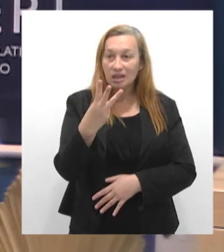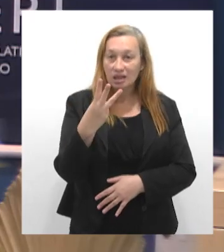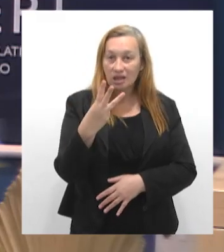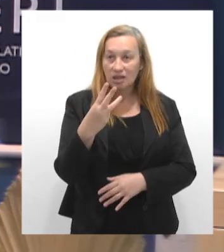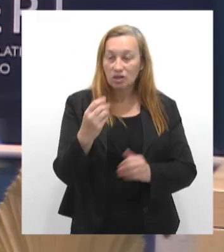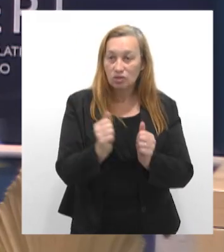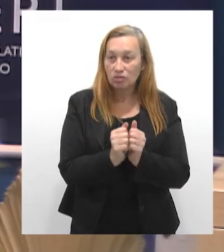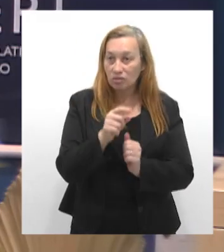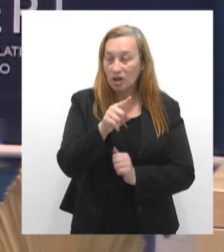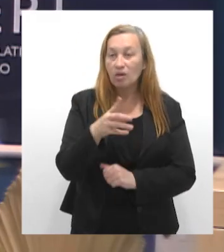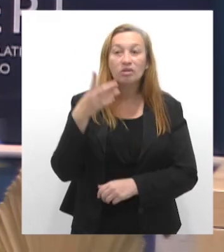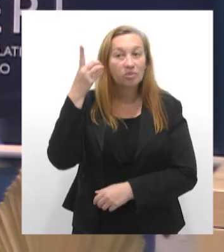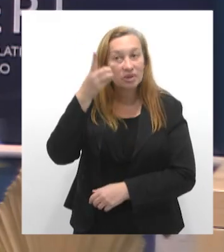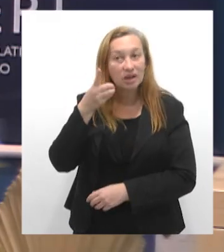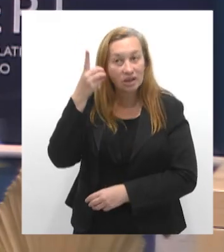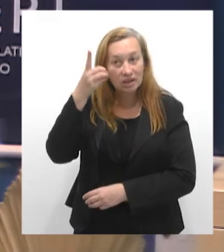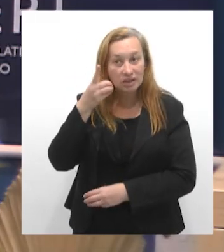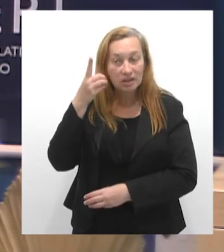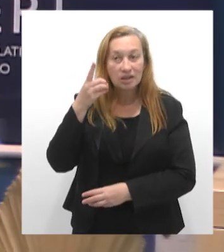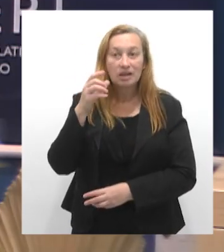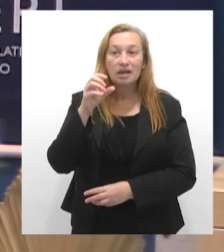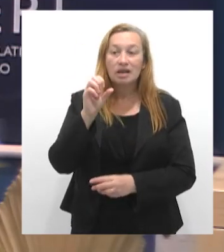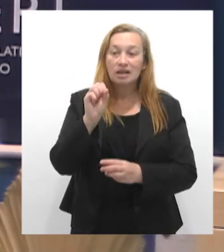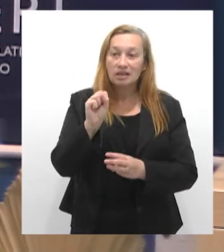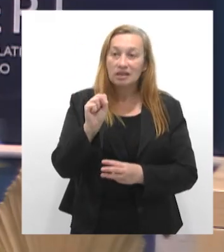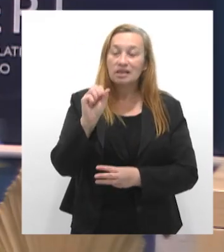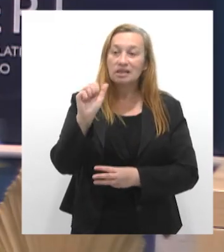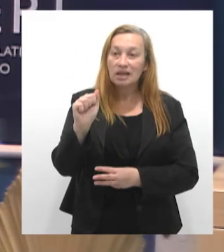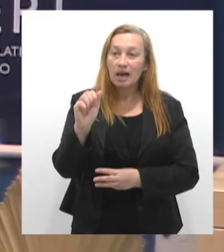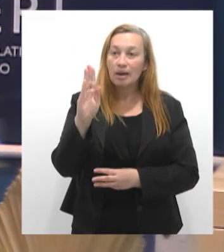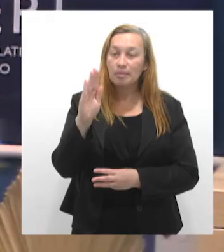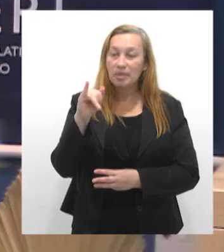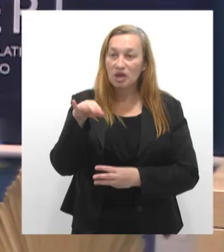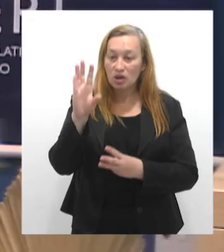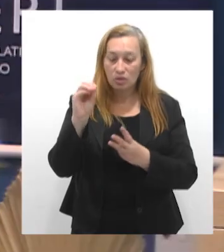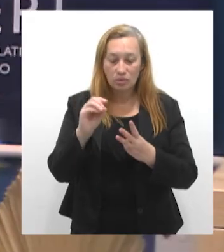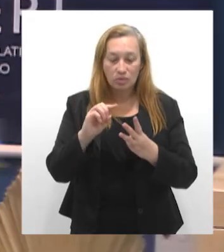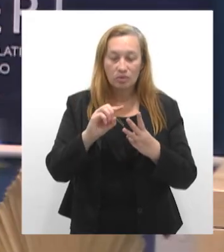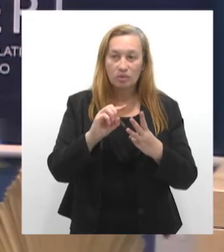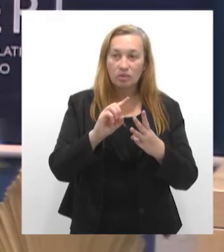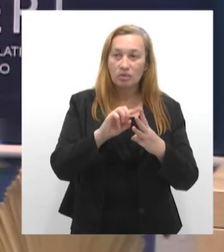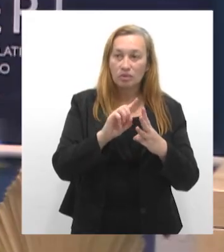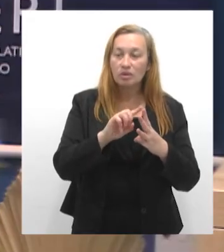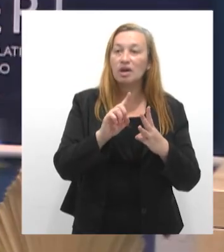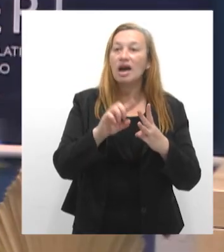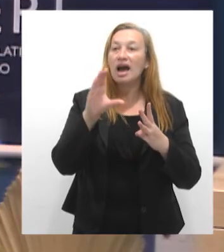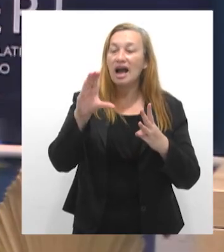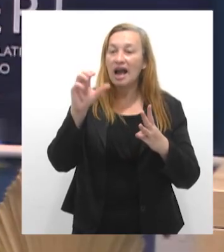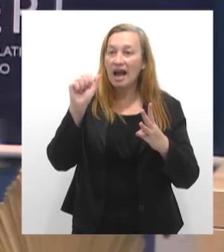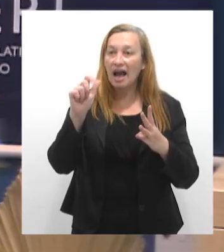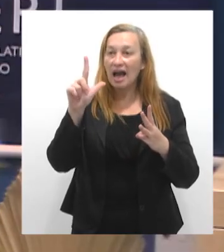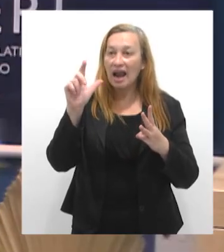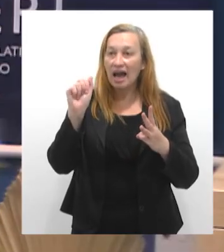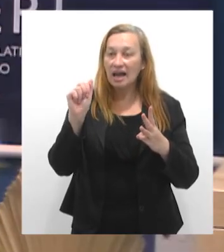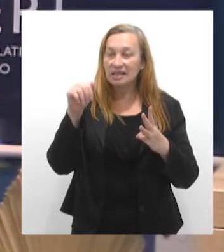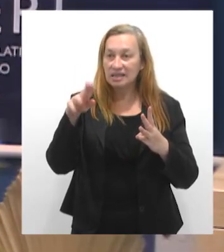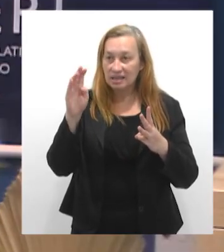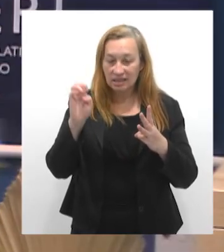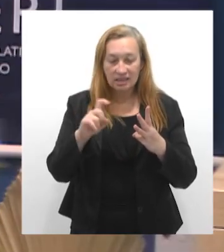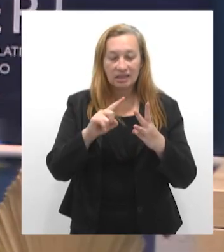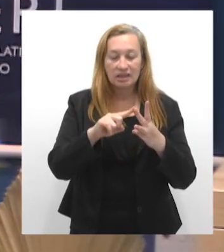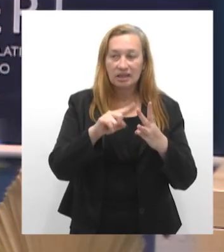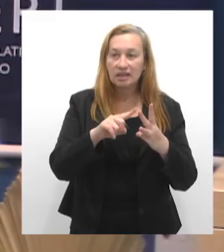O deputado Sabino, o deputado Calazans e o deputado Luiz Paulo Corrêa